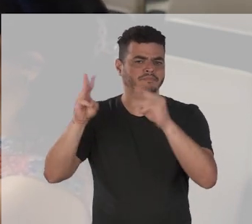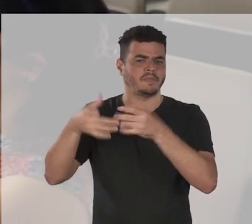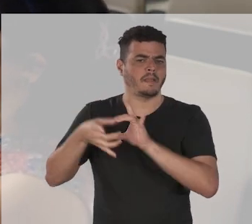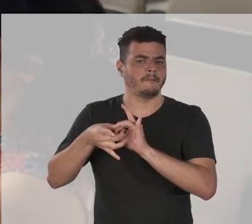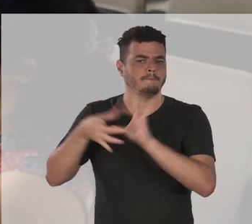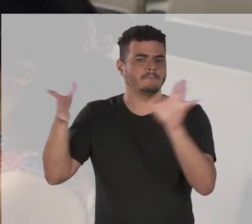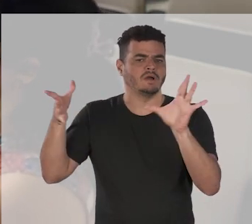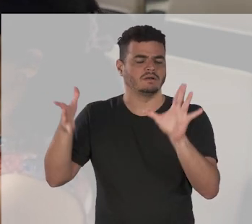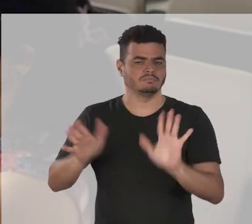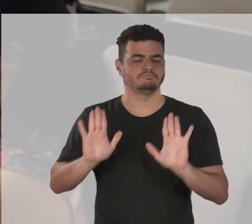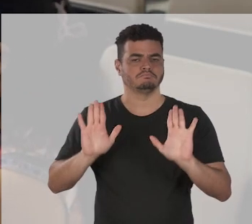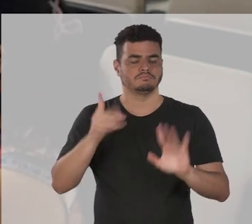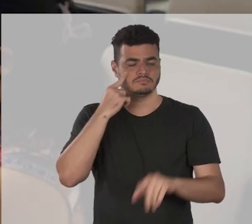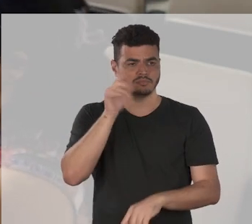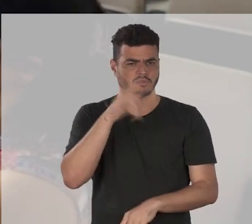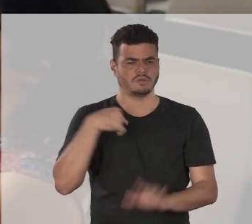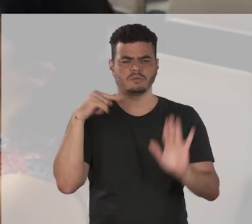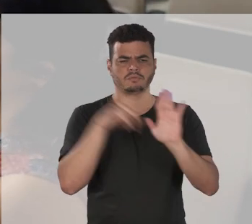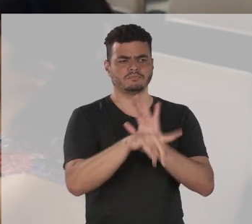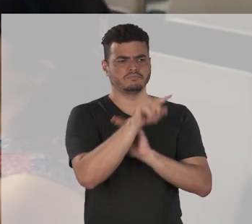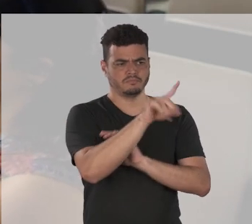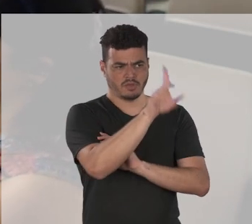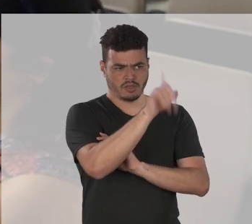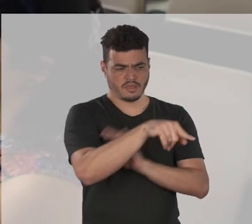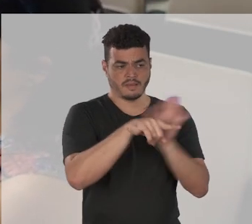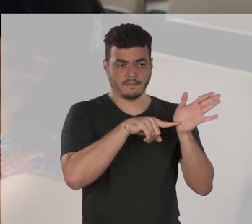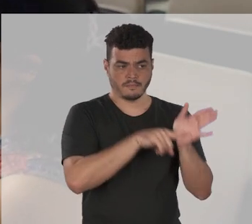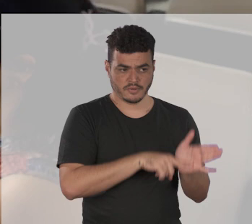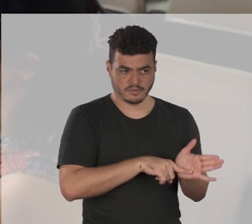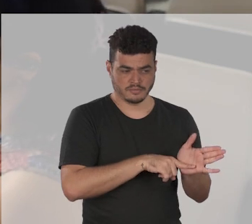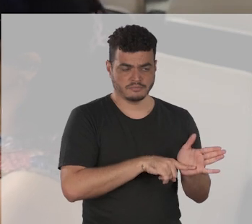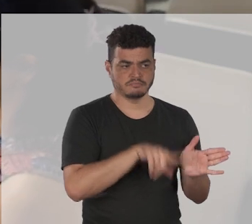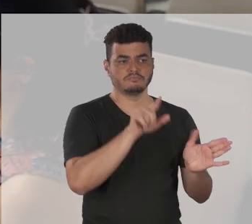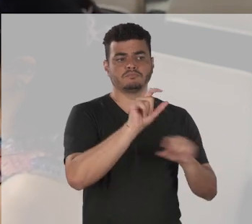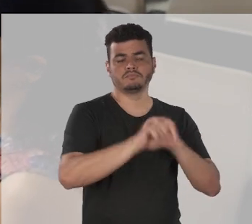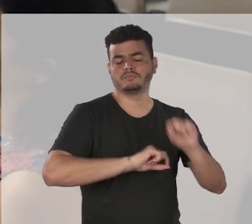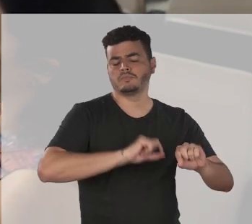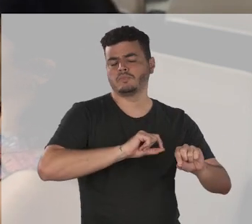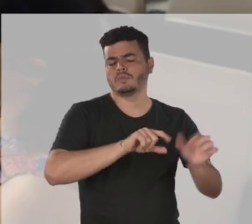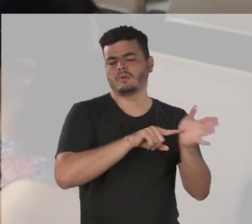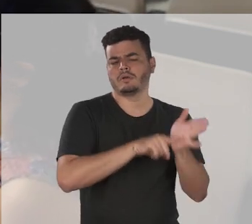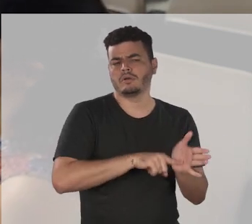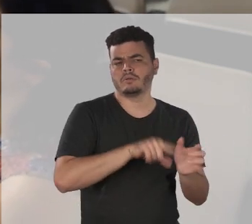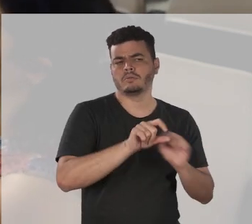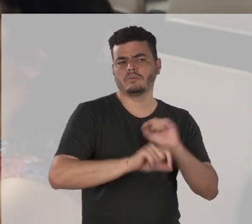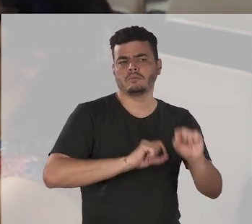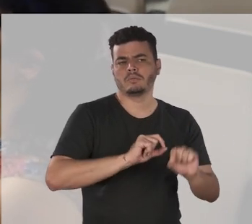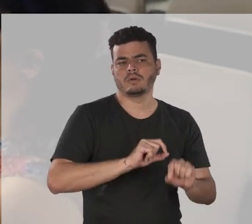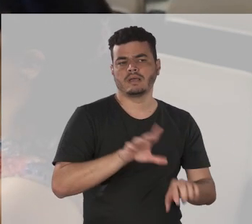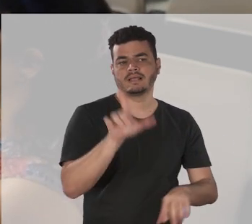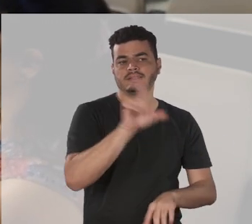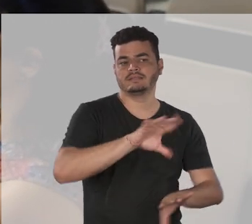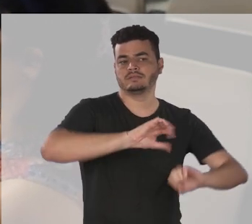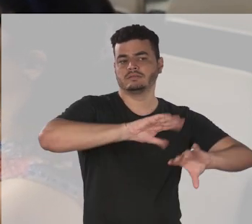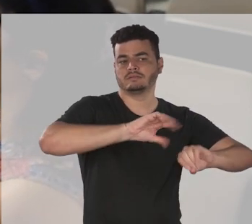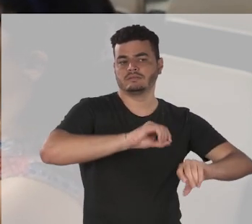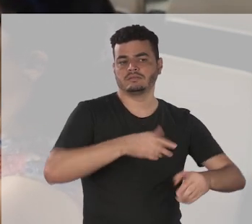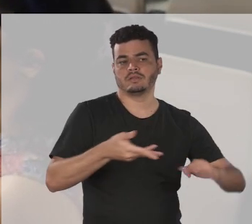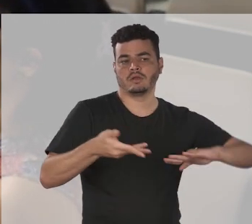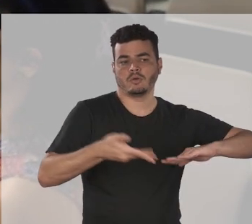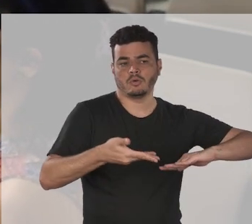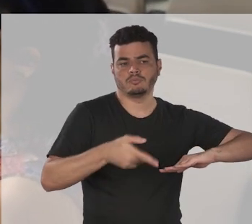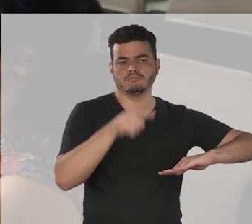a isso. Você, como pesquisadora do ensino de literatura na contemporaneidade, você